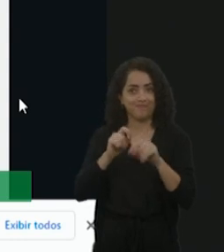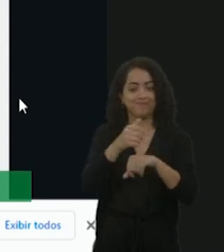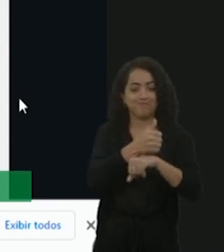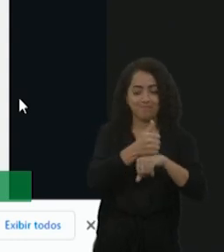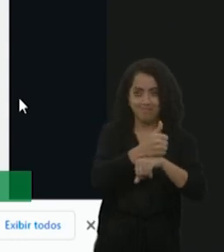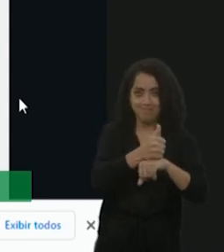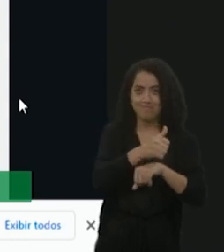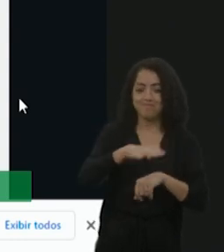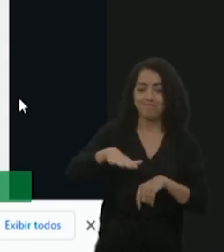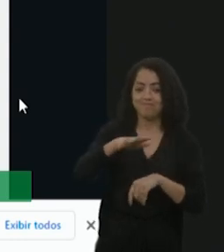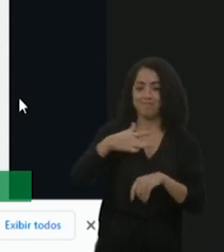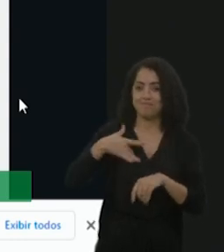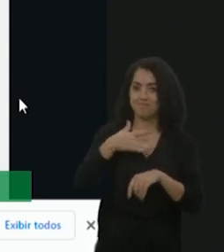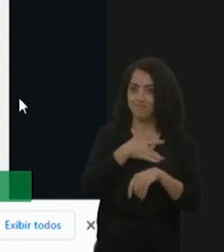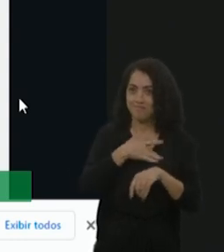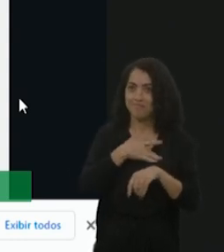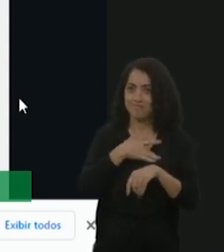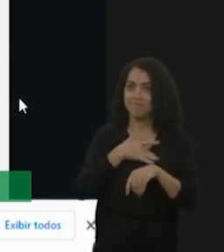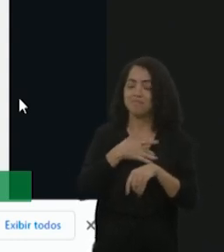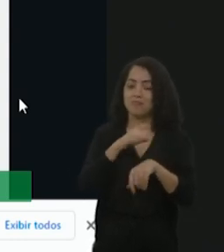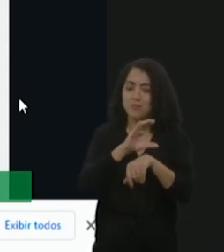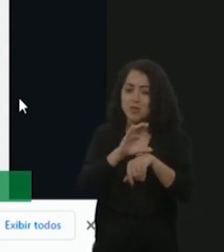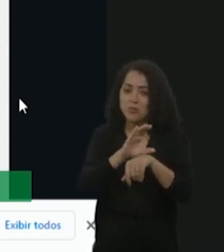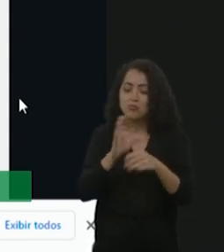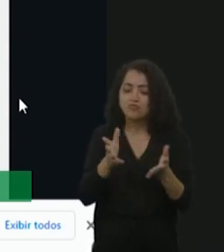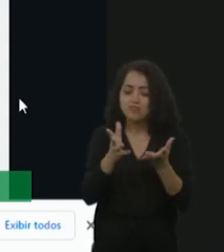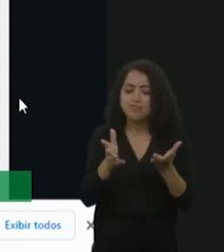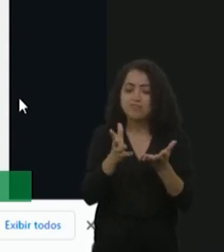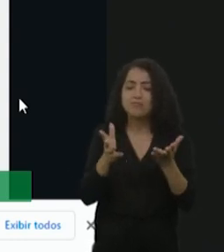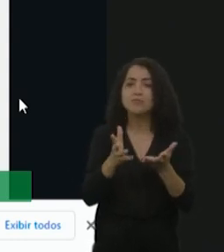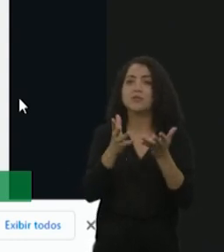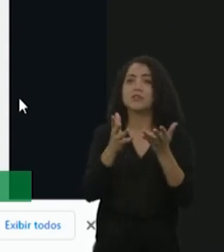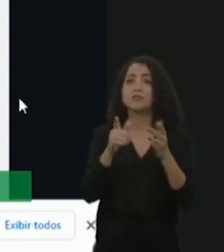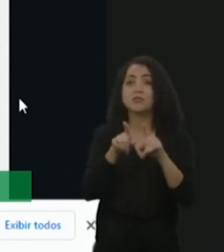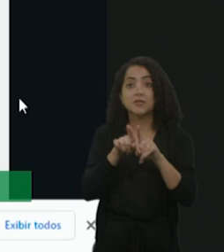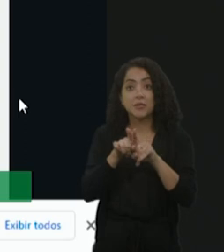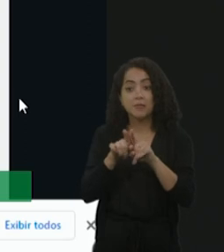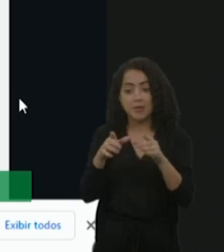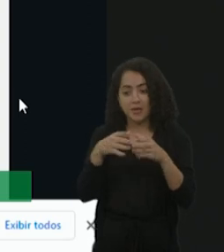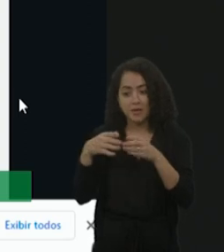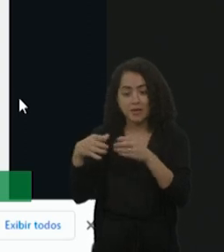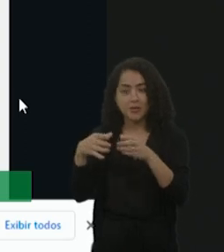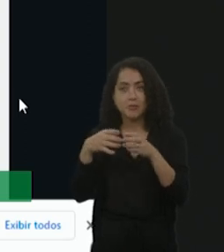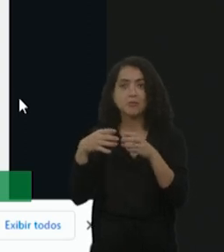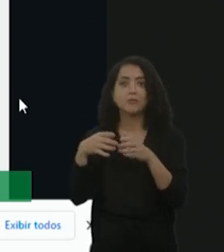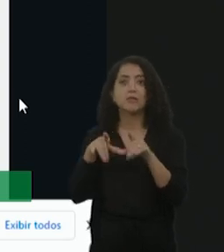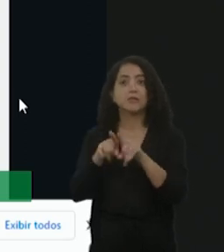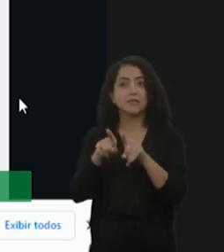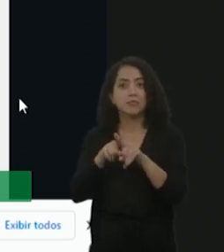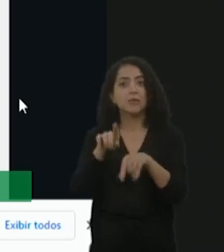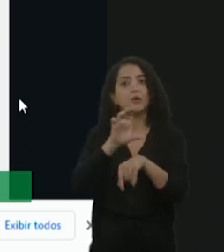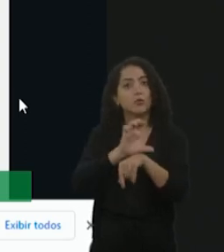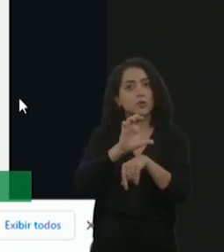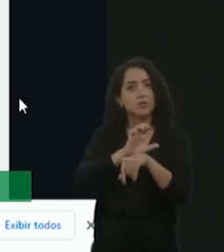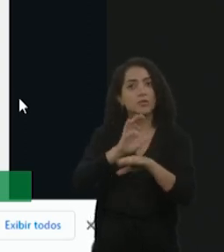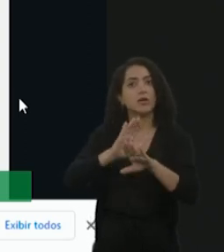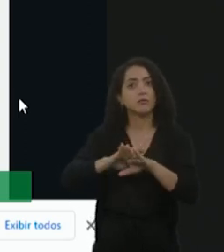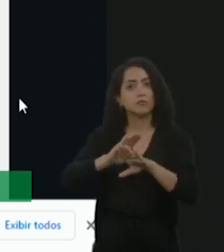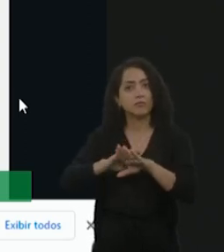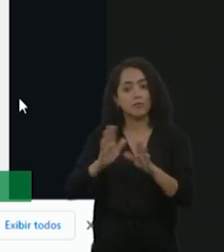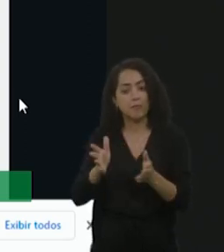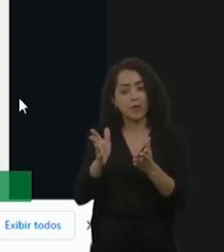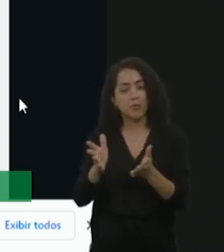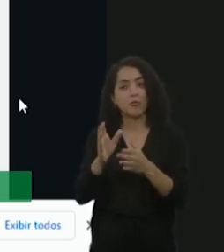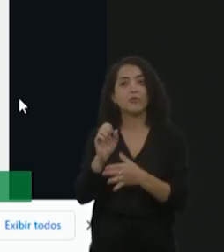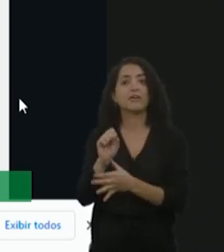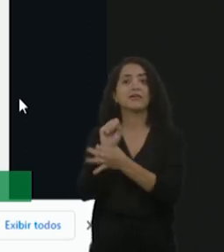saúde estarem qualificados, engajados nessa causa, né? As instituições, e aí eu coloco também o Estado como para promover e